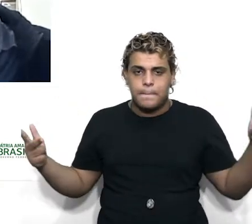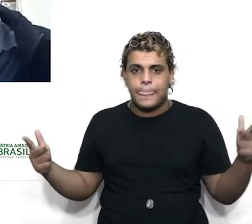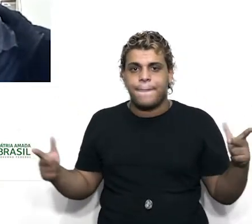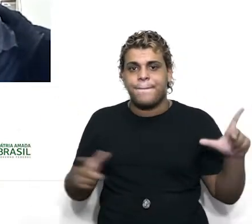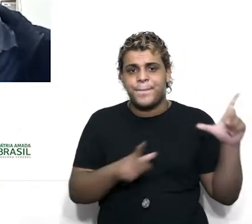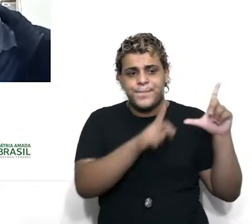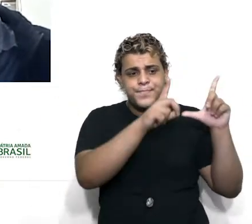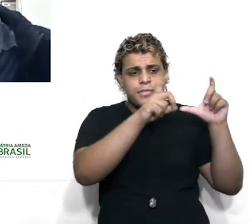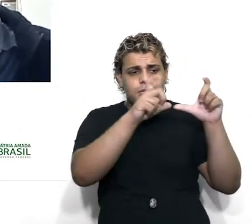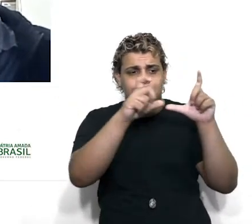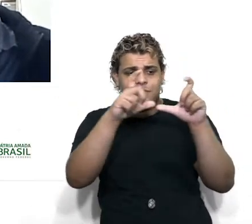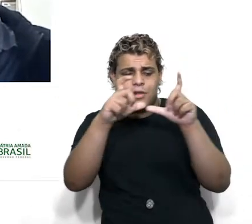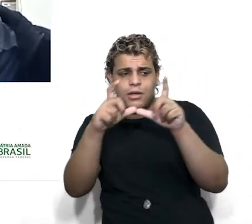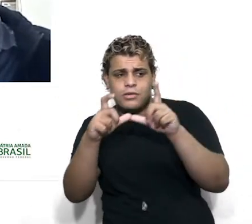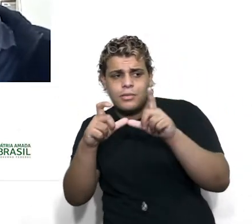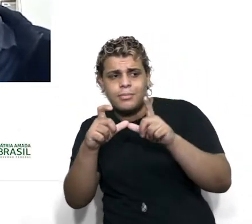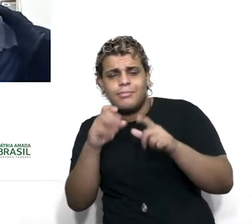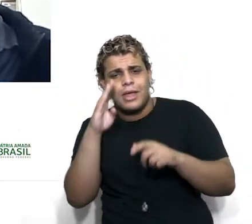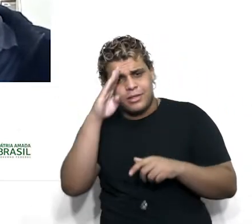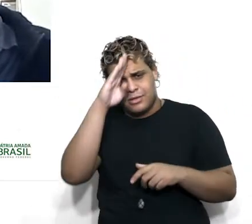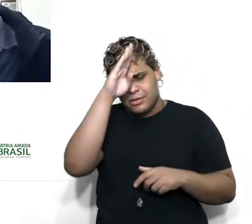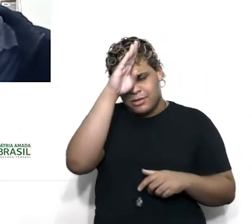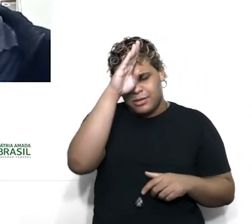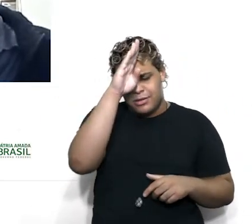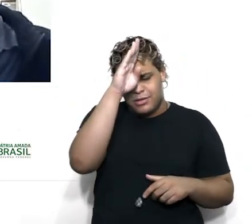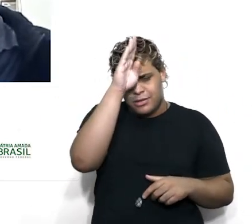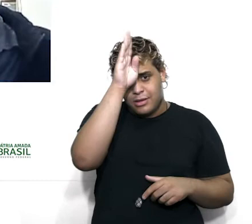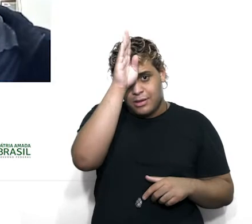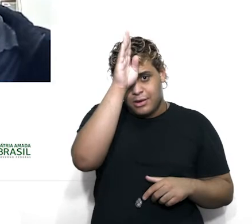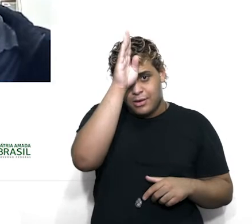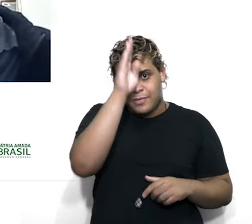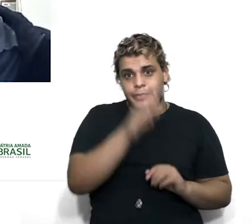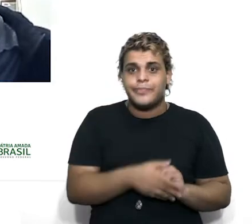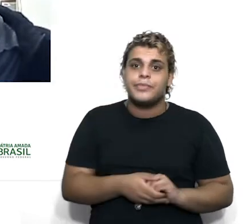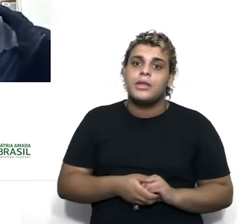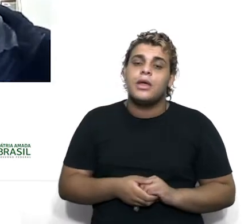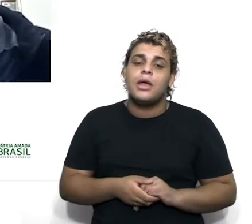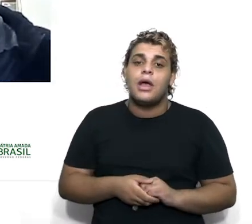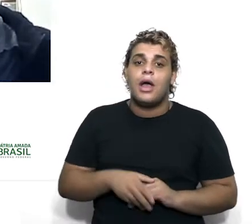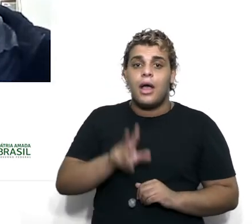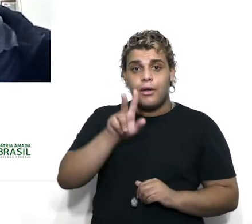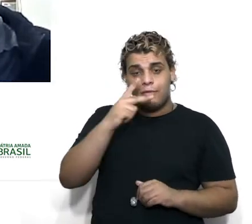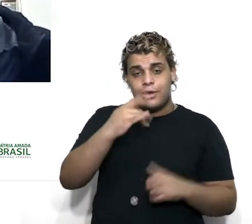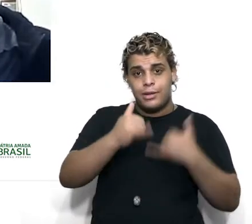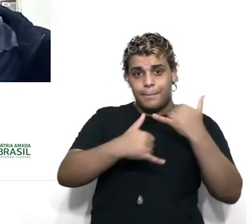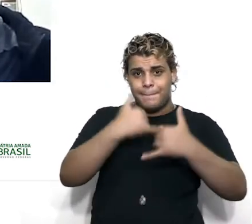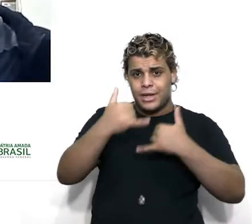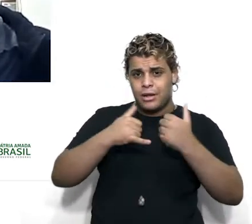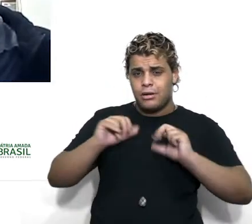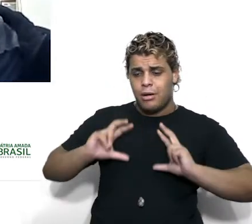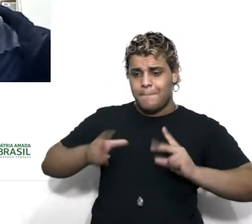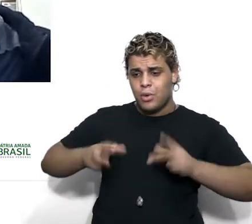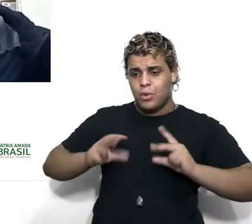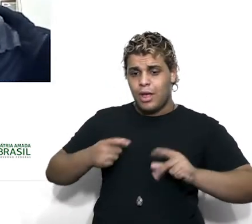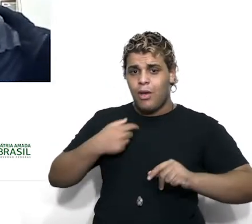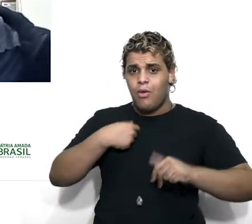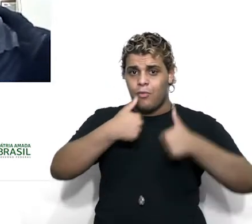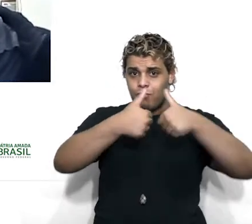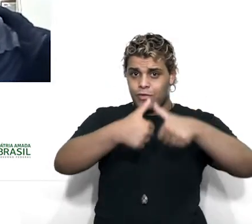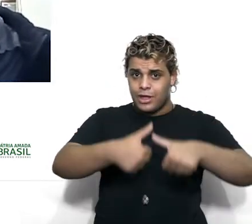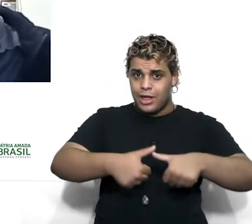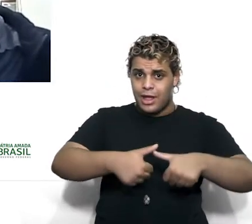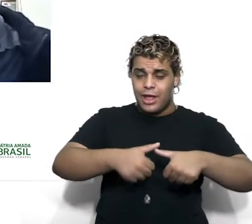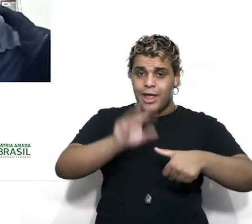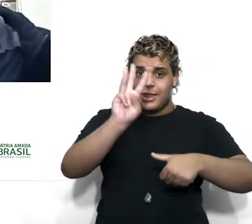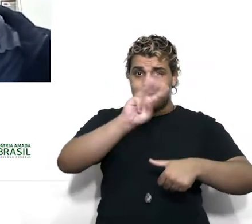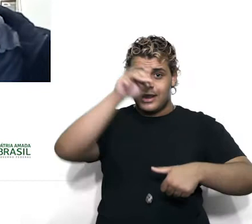mais sensata, não é? É o que eu disse para você, eu falei brincando que quando eu for para Portugal eu vou ficar 3 meses na sua casa. Mas